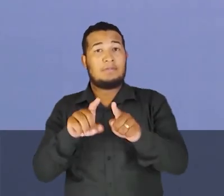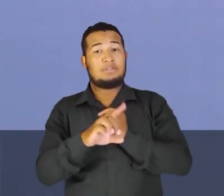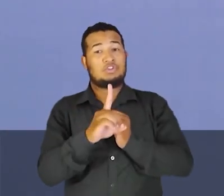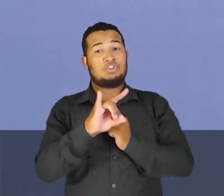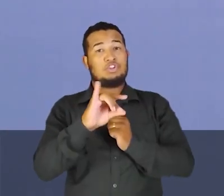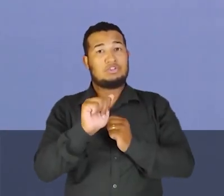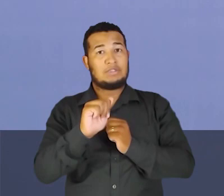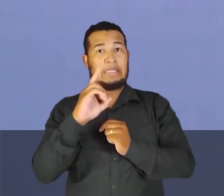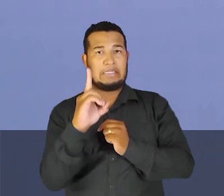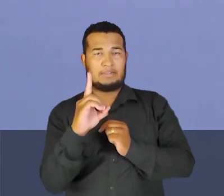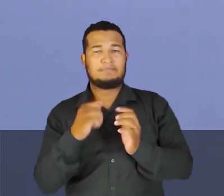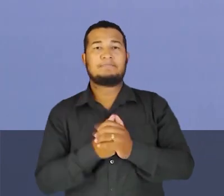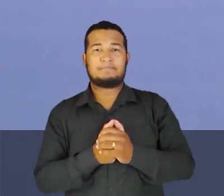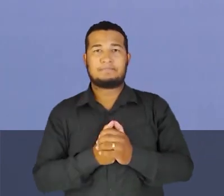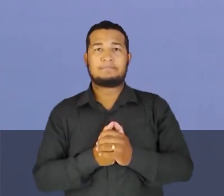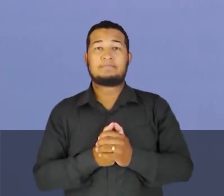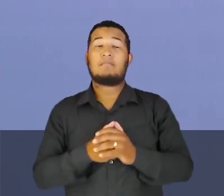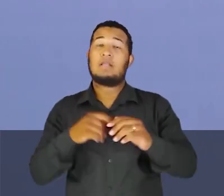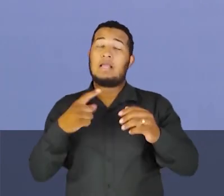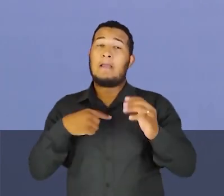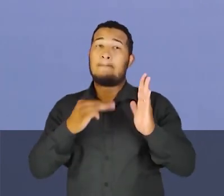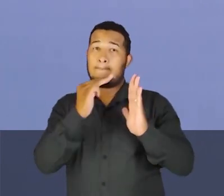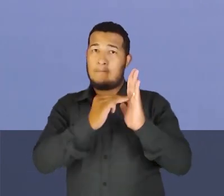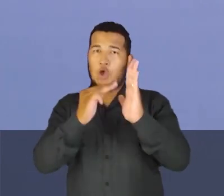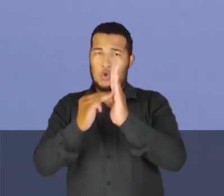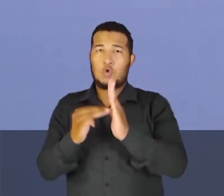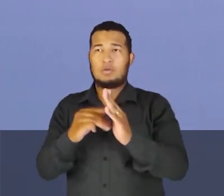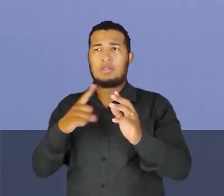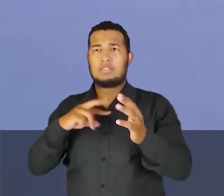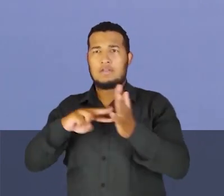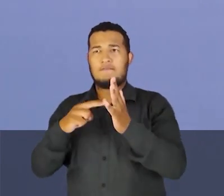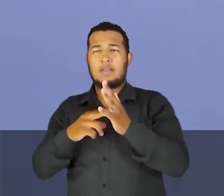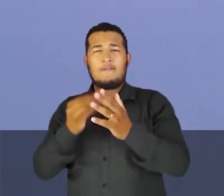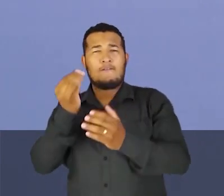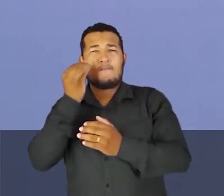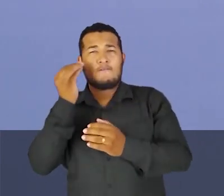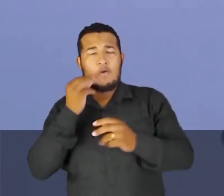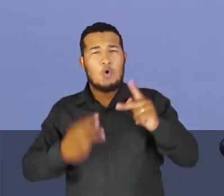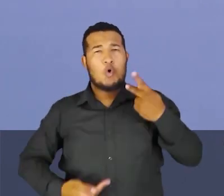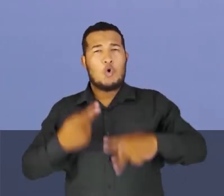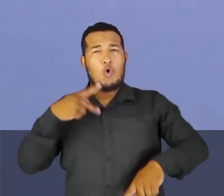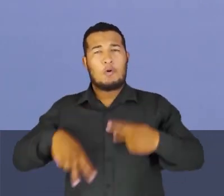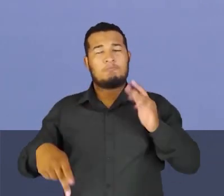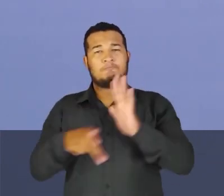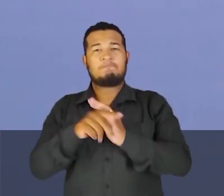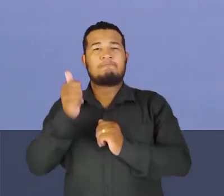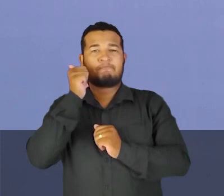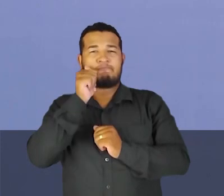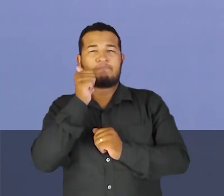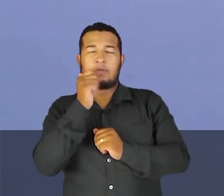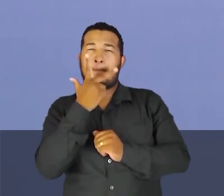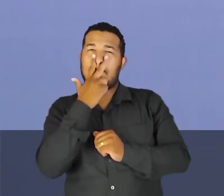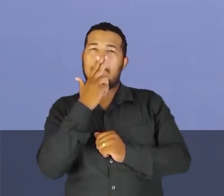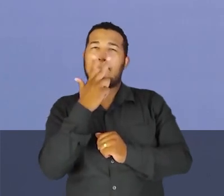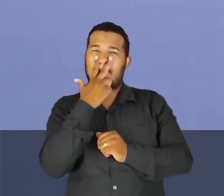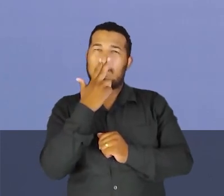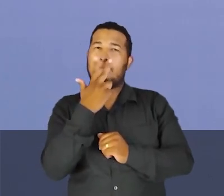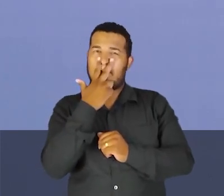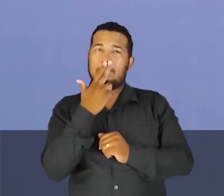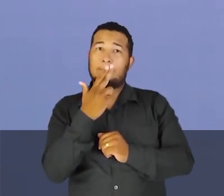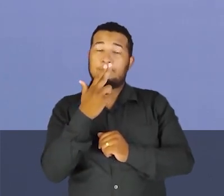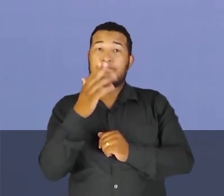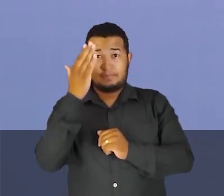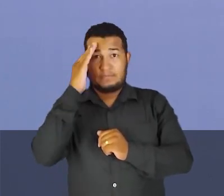cá. Esses métodos, como eu disse, eles são métodos que simulam os hormônios femininos. Nós vamos entender que todos